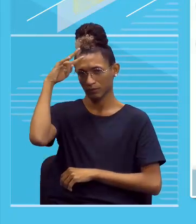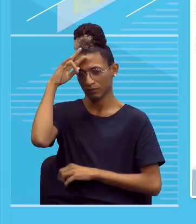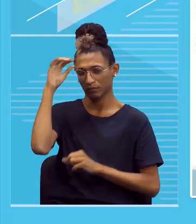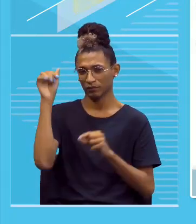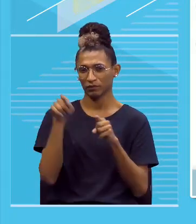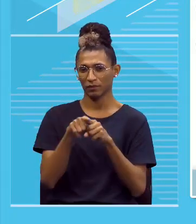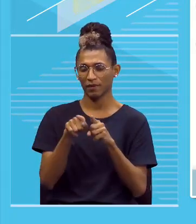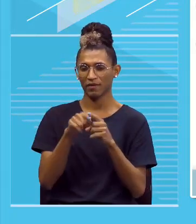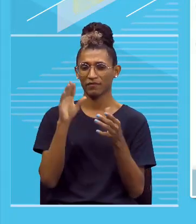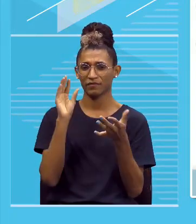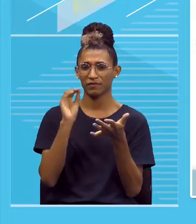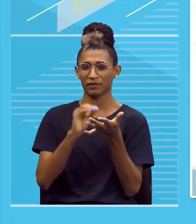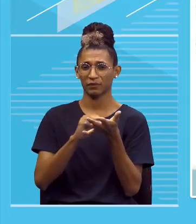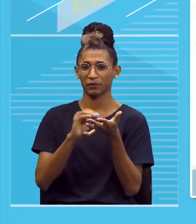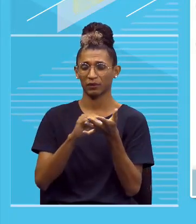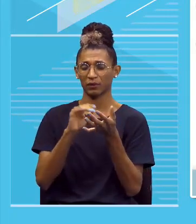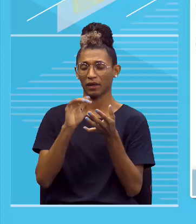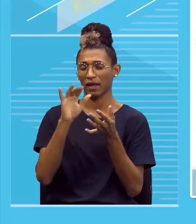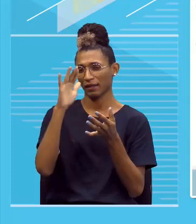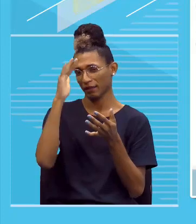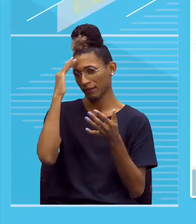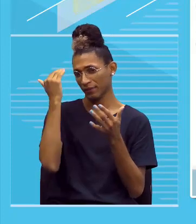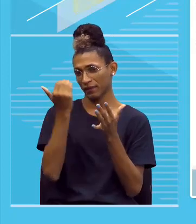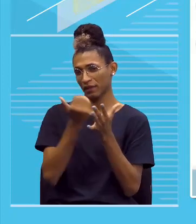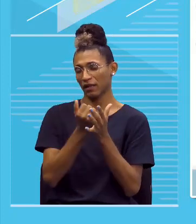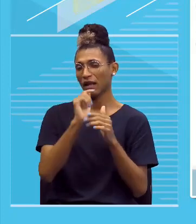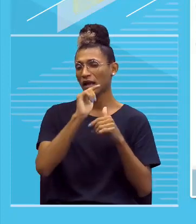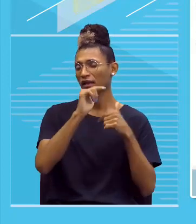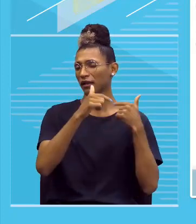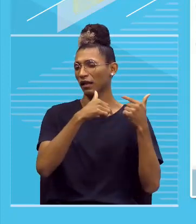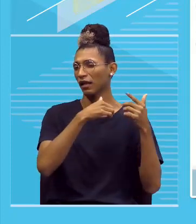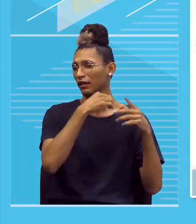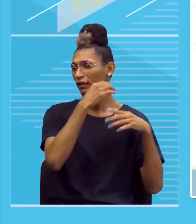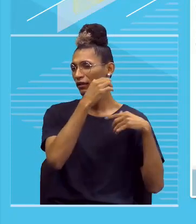desrespeitando as tradições que lá existiam